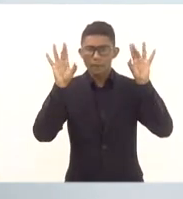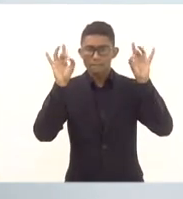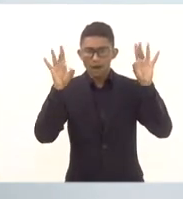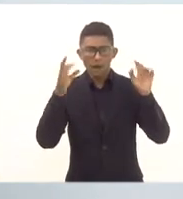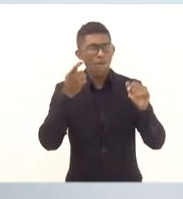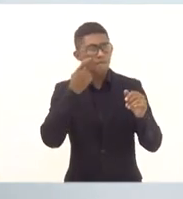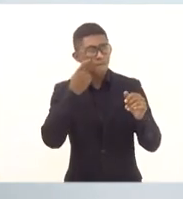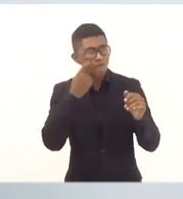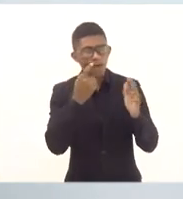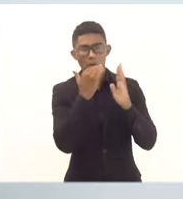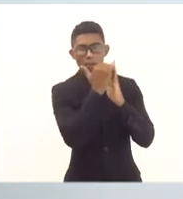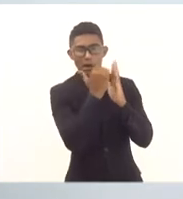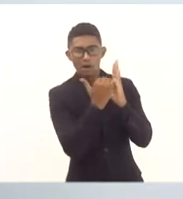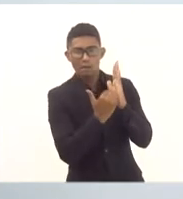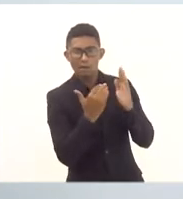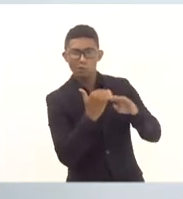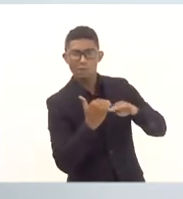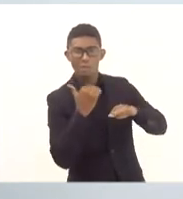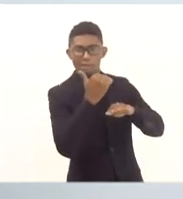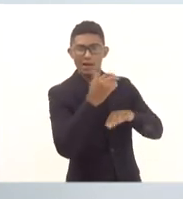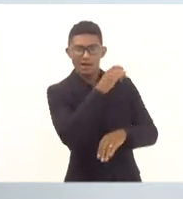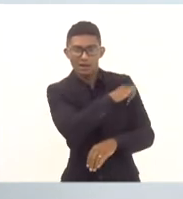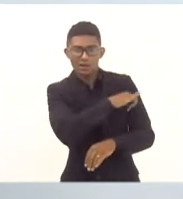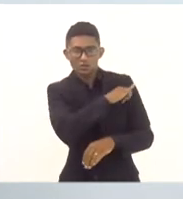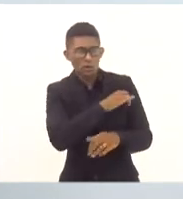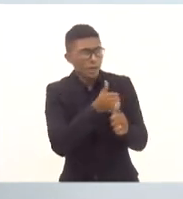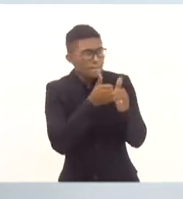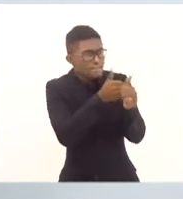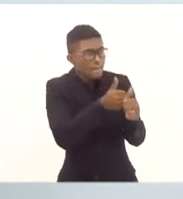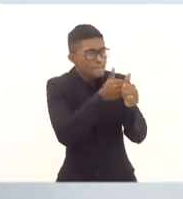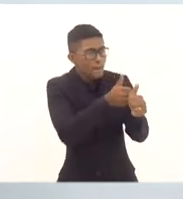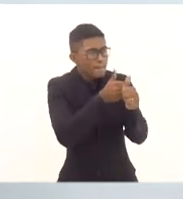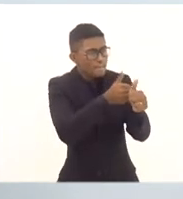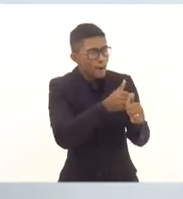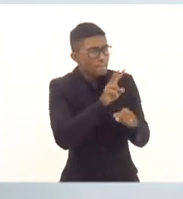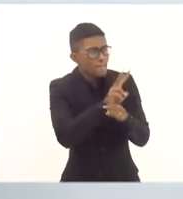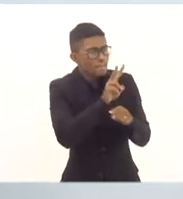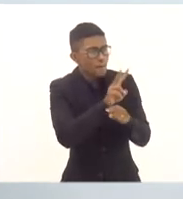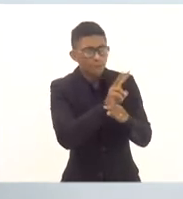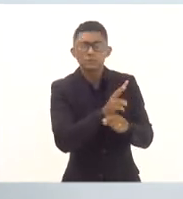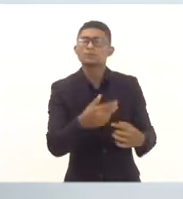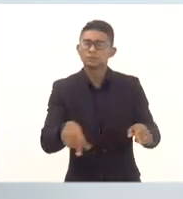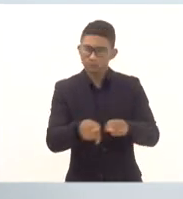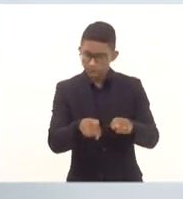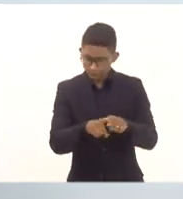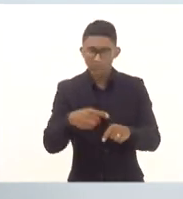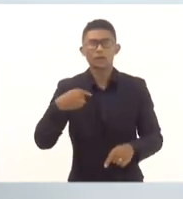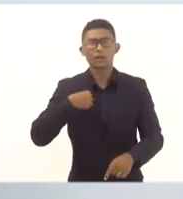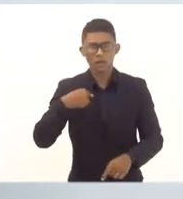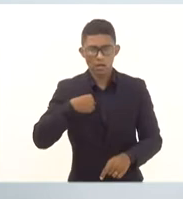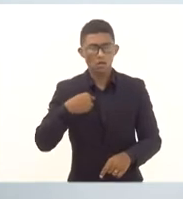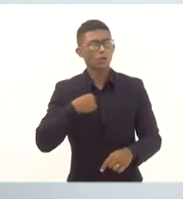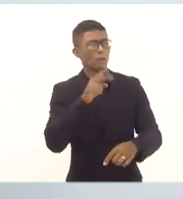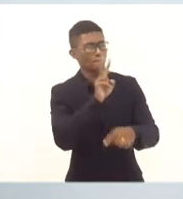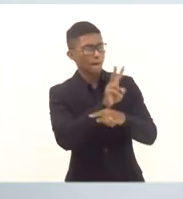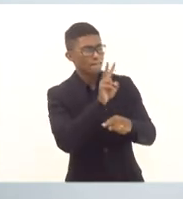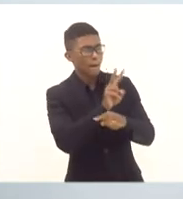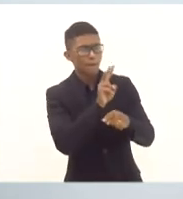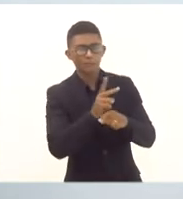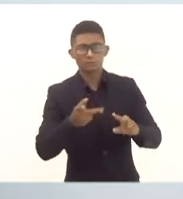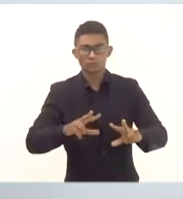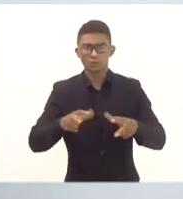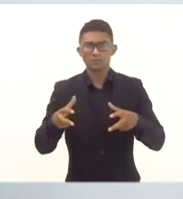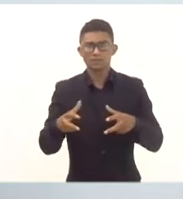a execução do super RJ eu tenho acompanhado de maneira muito efetiva a partir da comissão